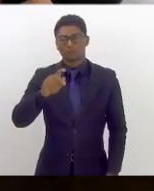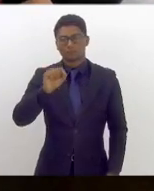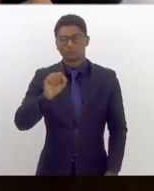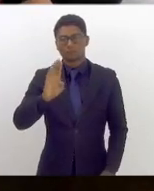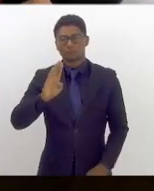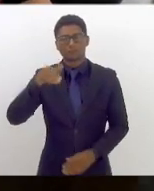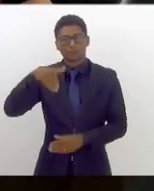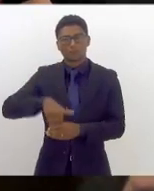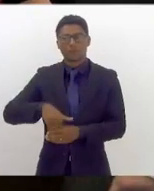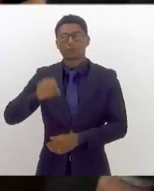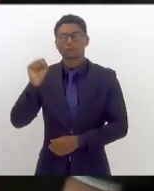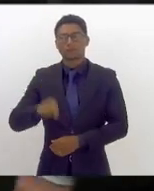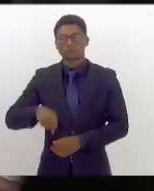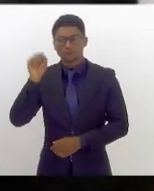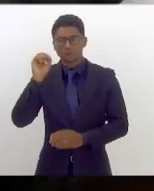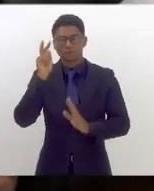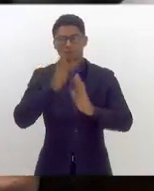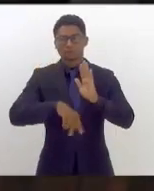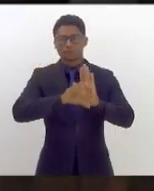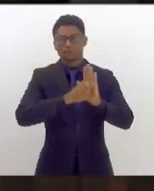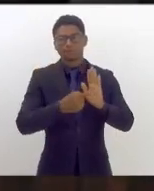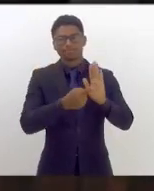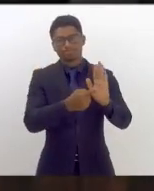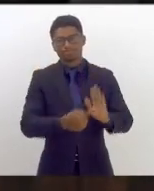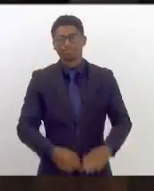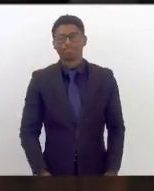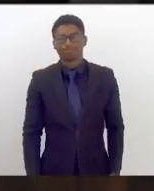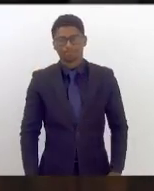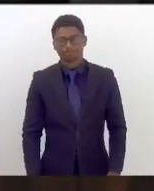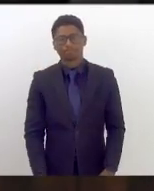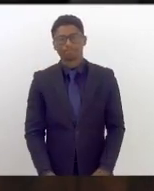vota sim favorável ao projeto